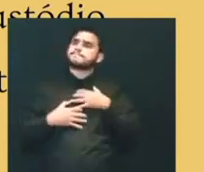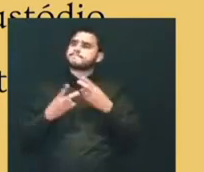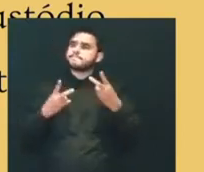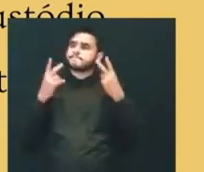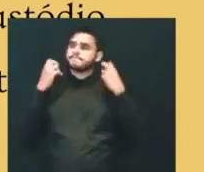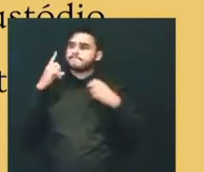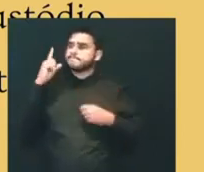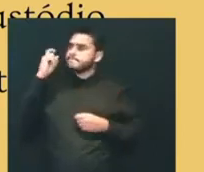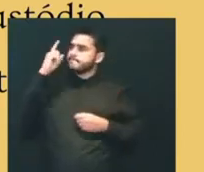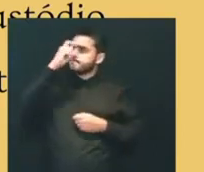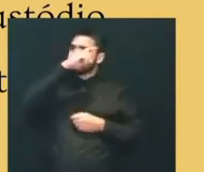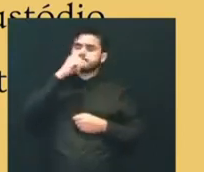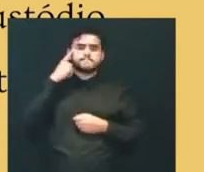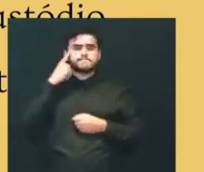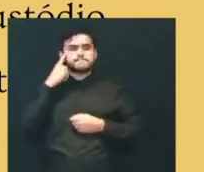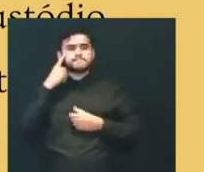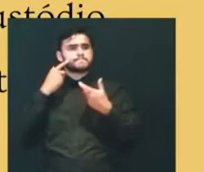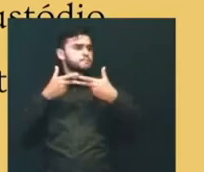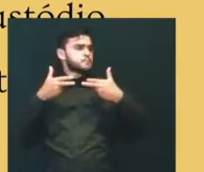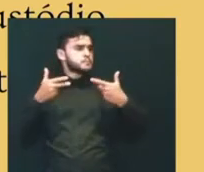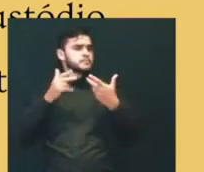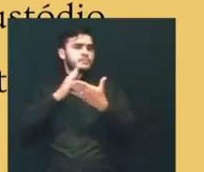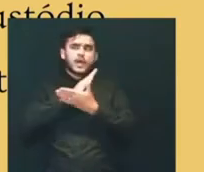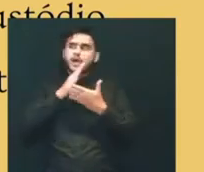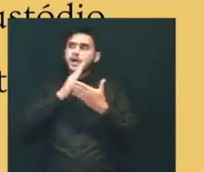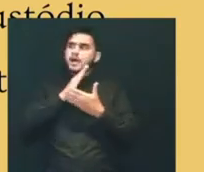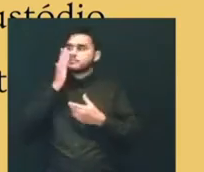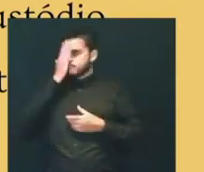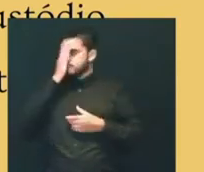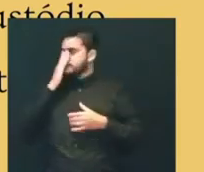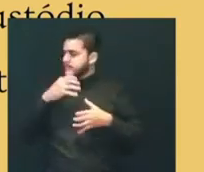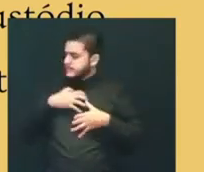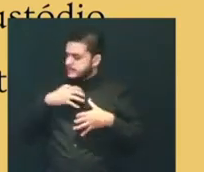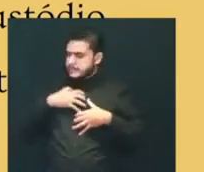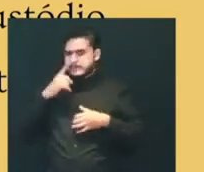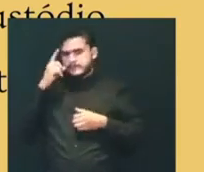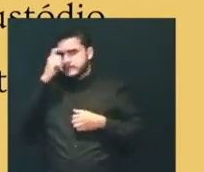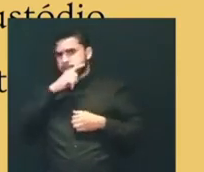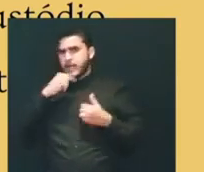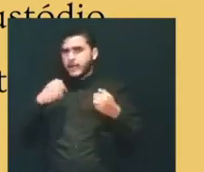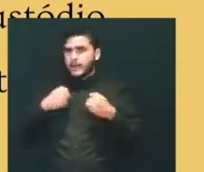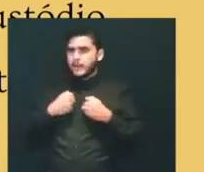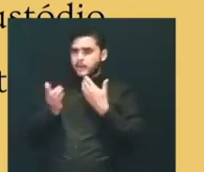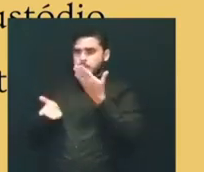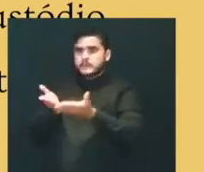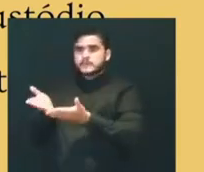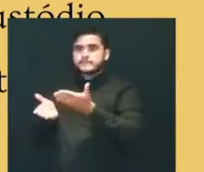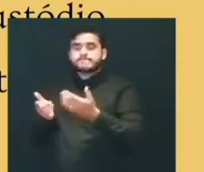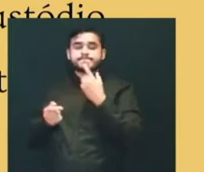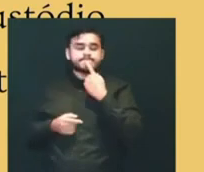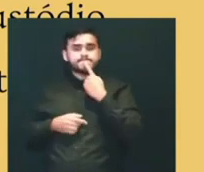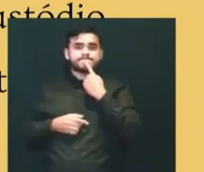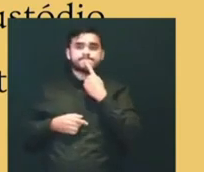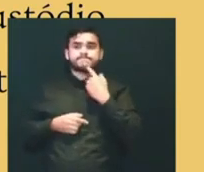do paciente, com alguns detalhes, algum manejo de sintoma, dificuldade do cuidador, muito desamparo, e